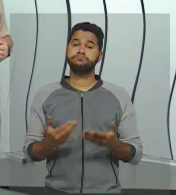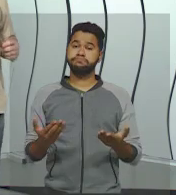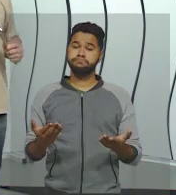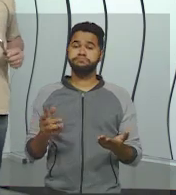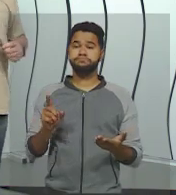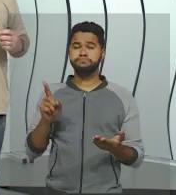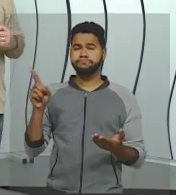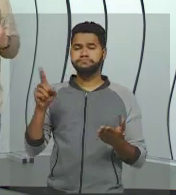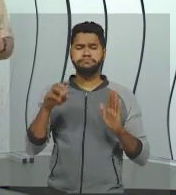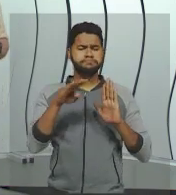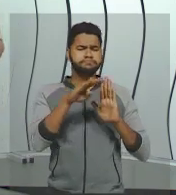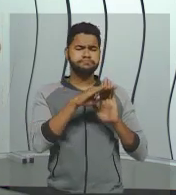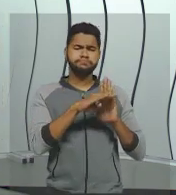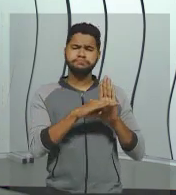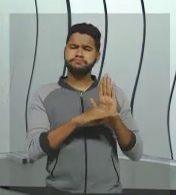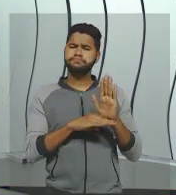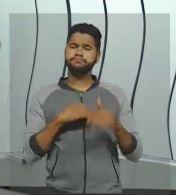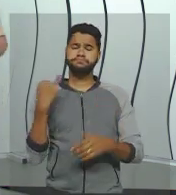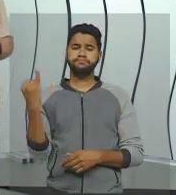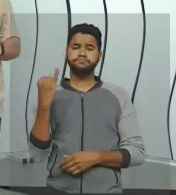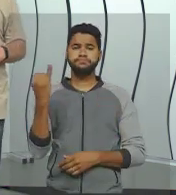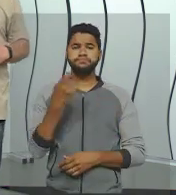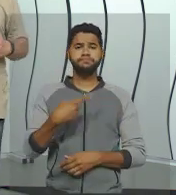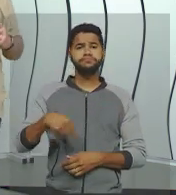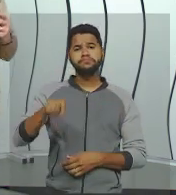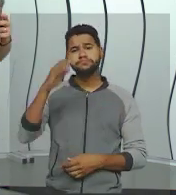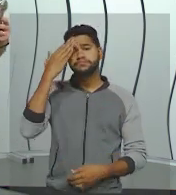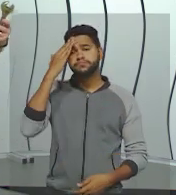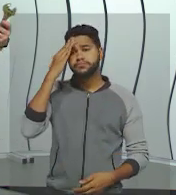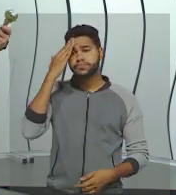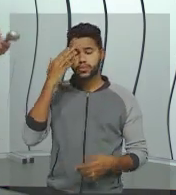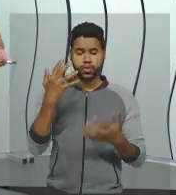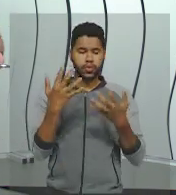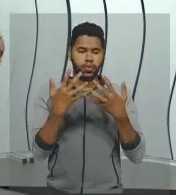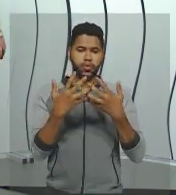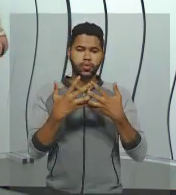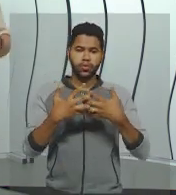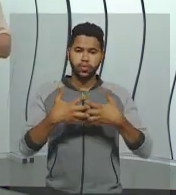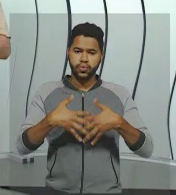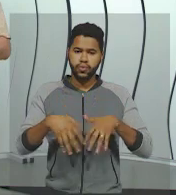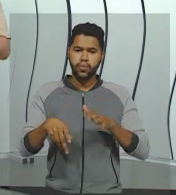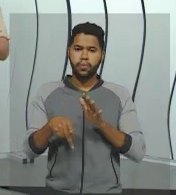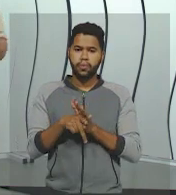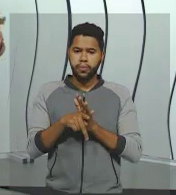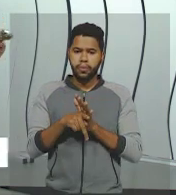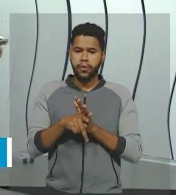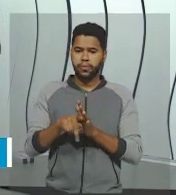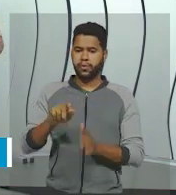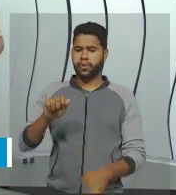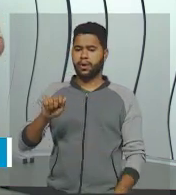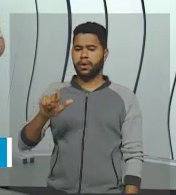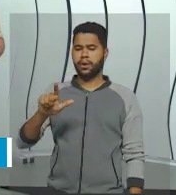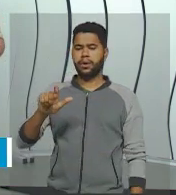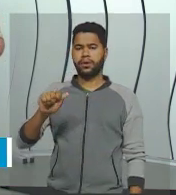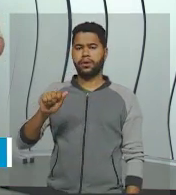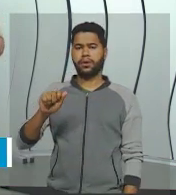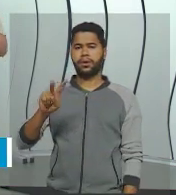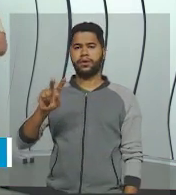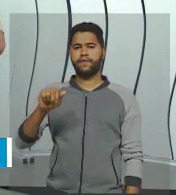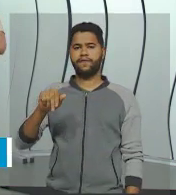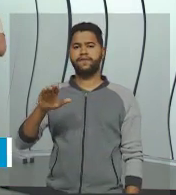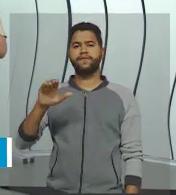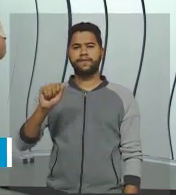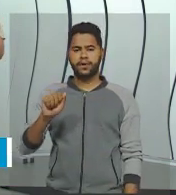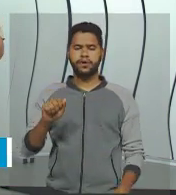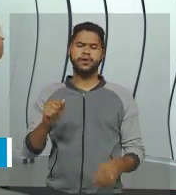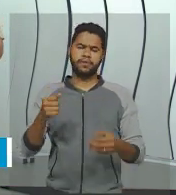Esse princípio é fundamental para a gente entender funcionamento de alavancas e o equilíbrio dos corpos extensos, que a gente